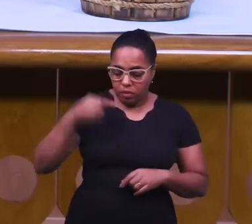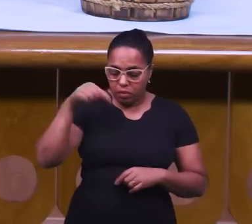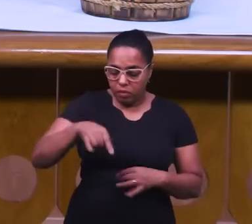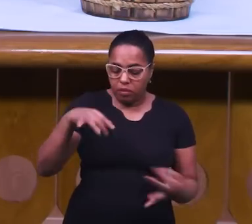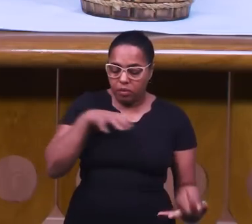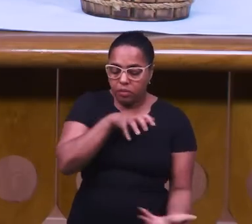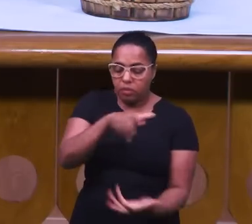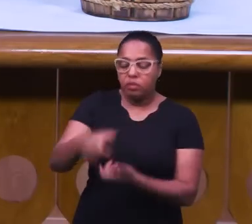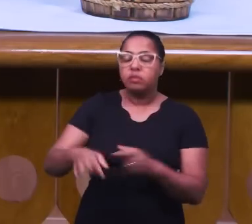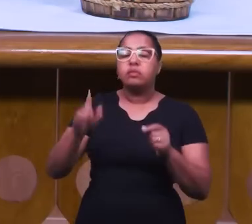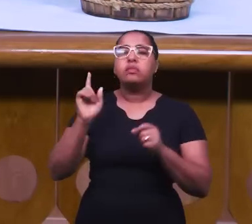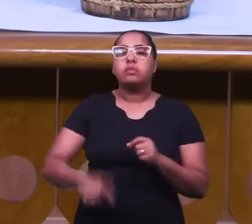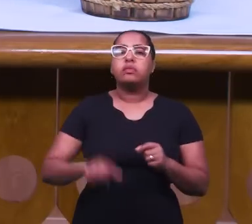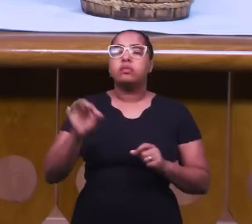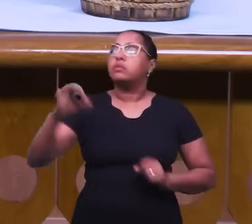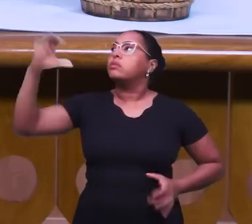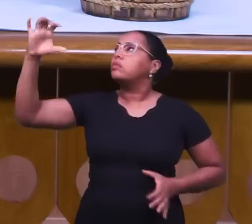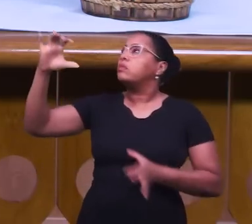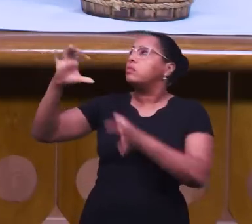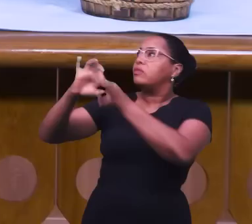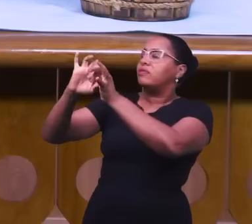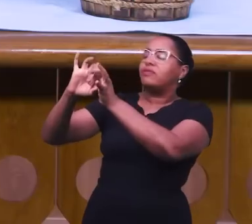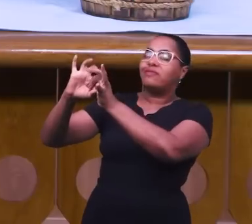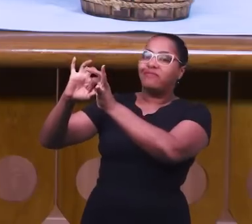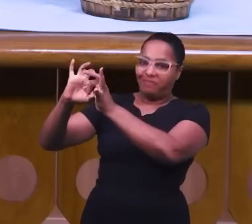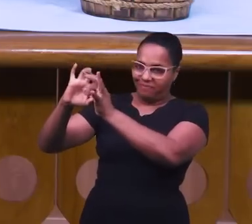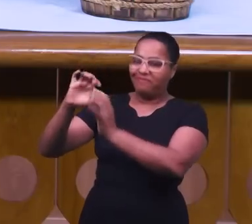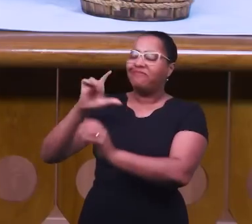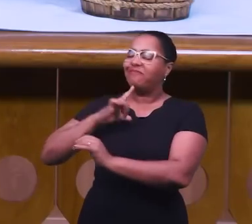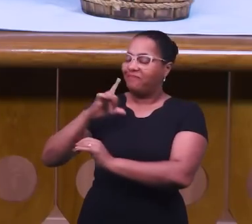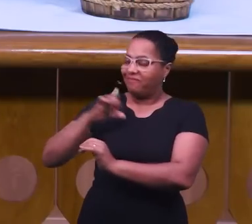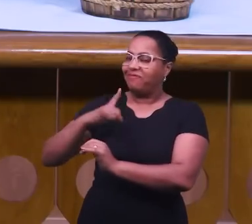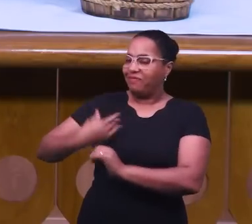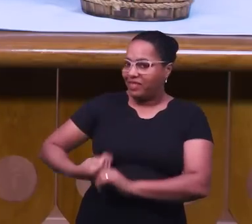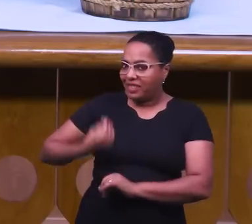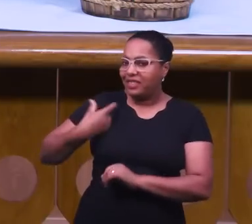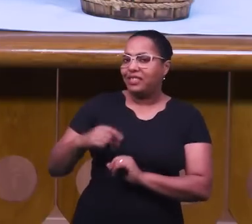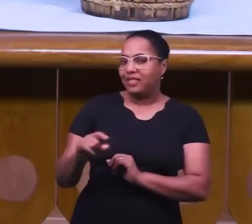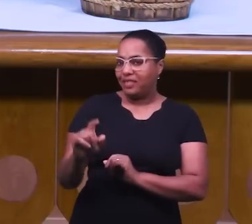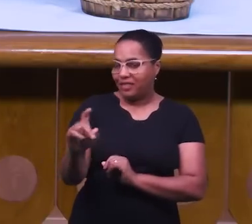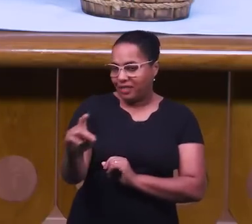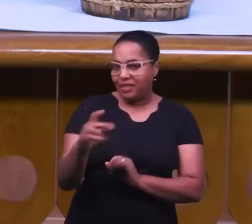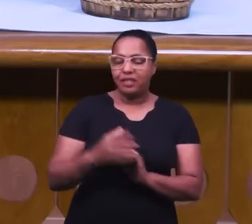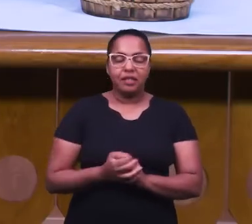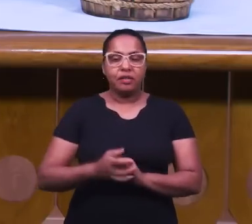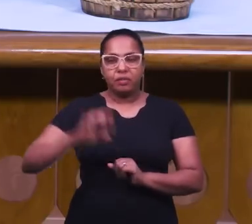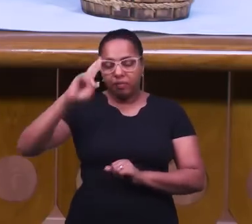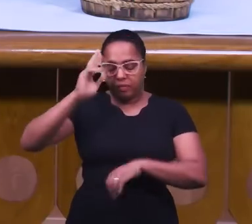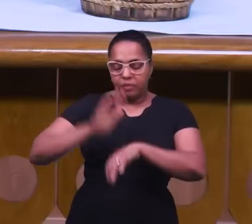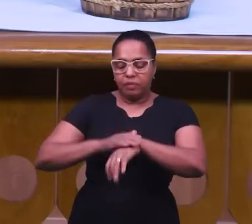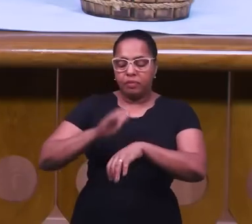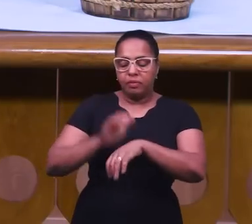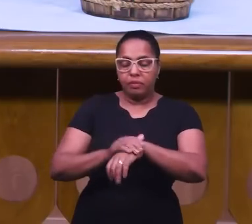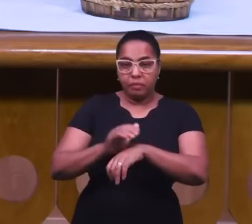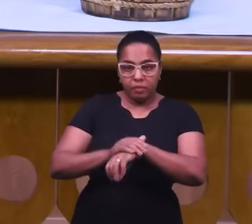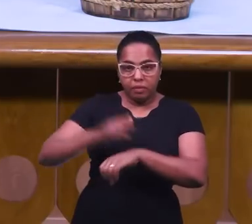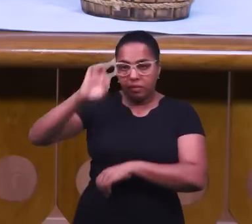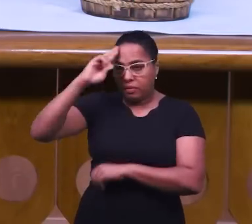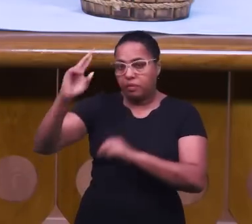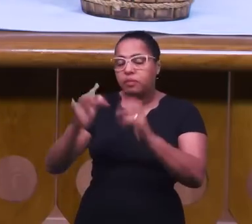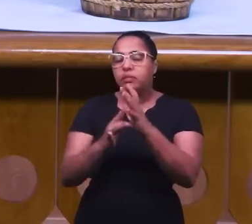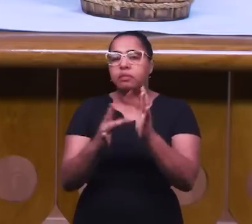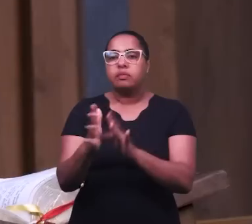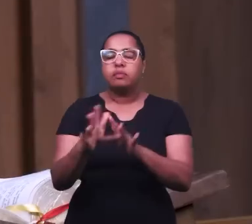vida aqui é exatamente ligado à eternidade, à vida eterna. Ele próprio, o Senhor